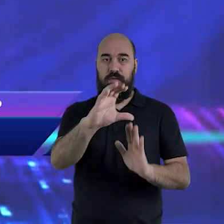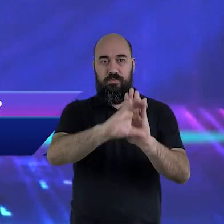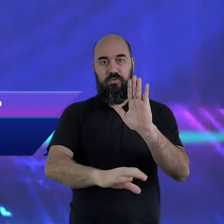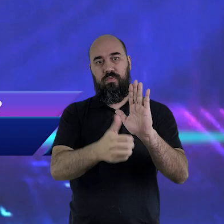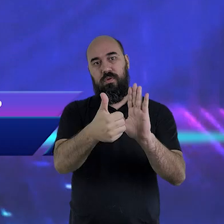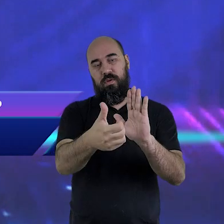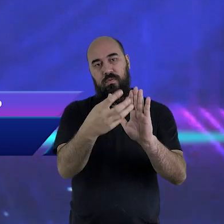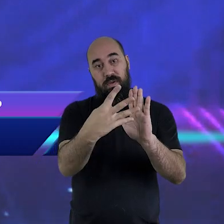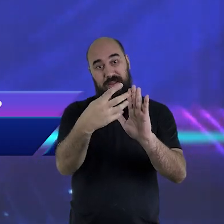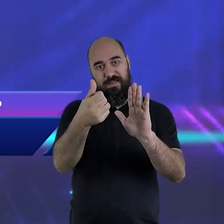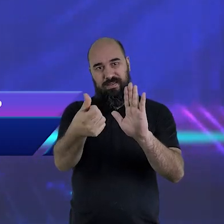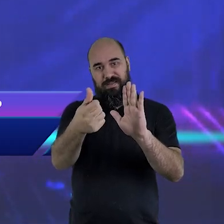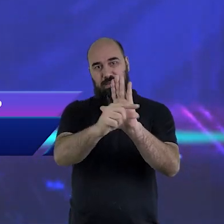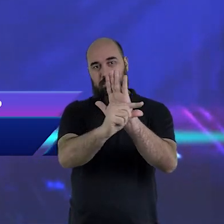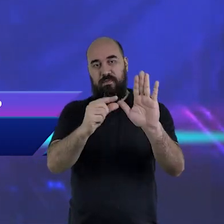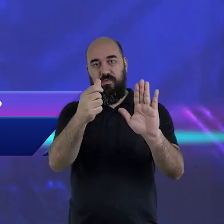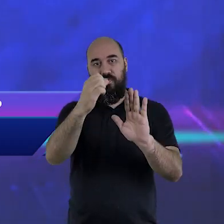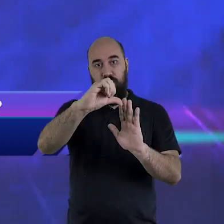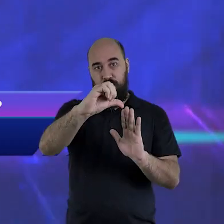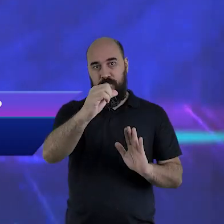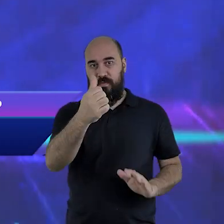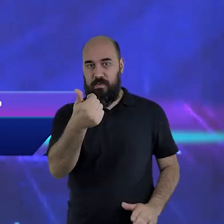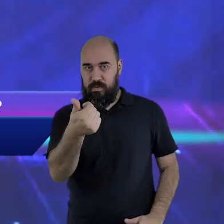e 10. Olha o que Deus está dizendo aqui.